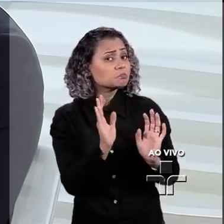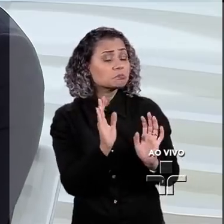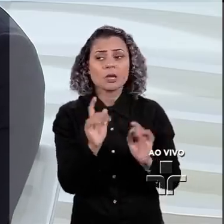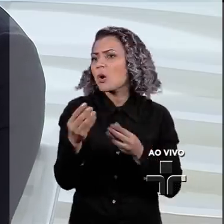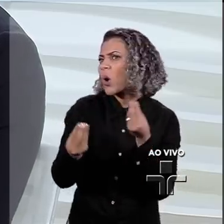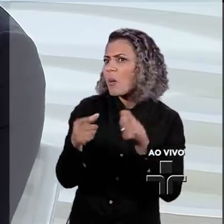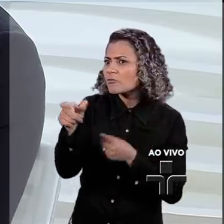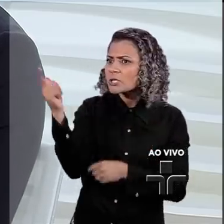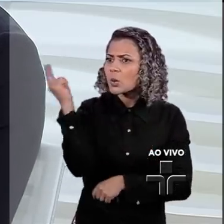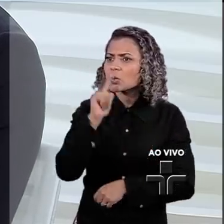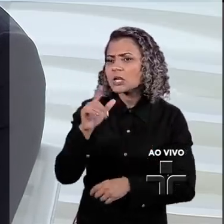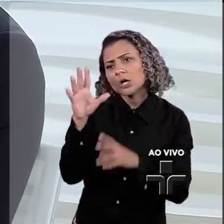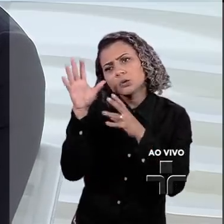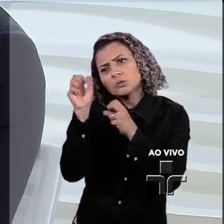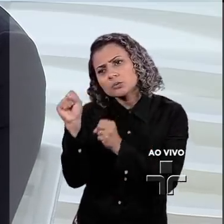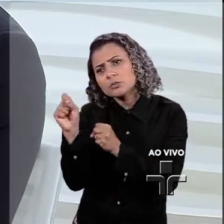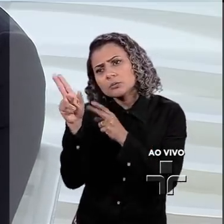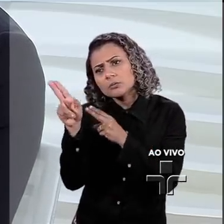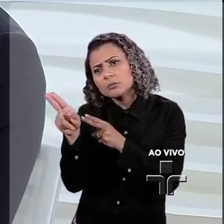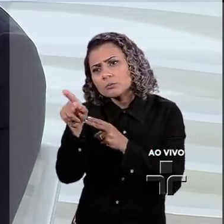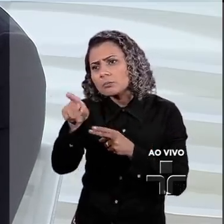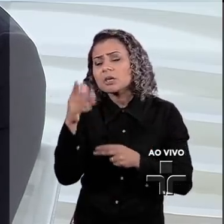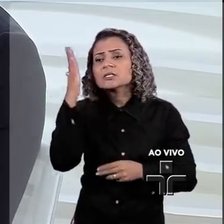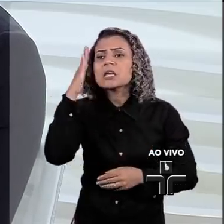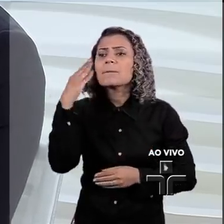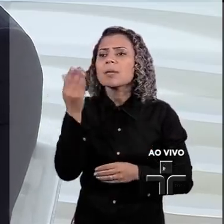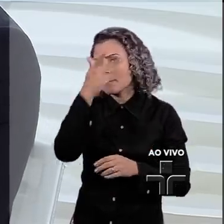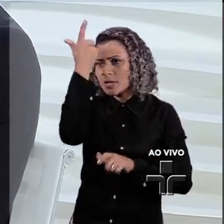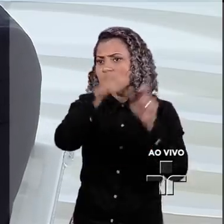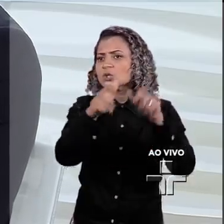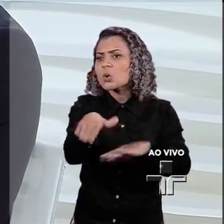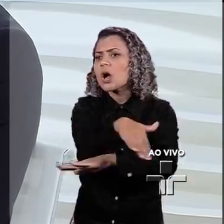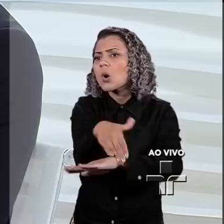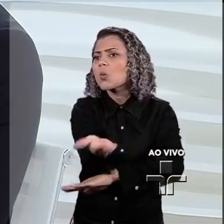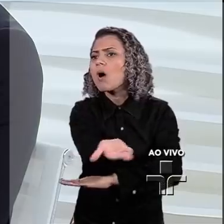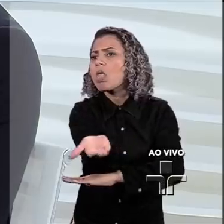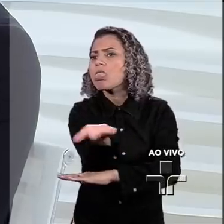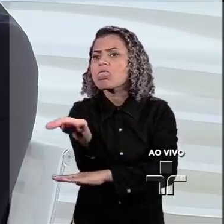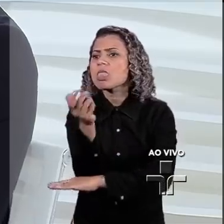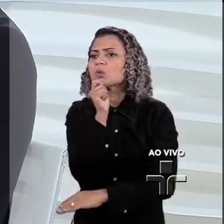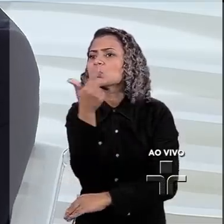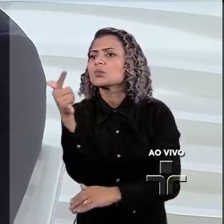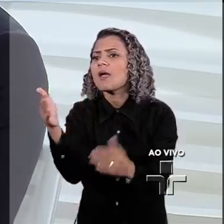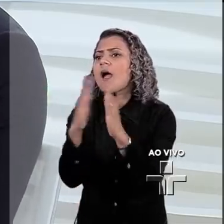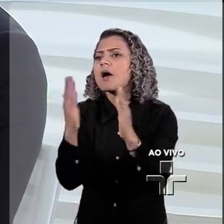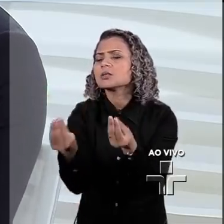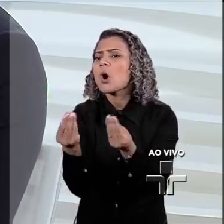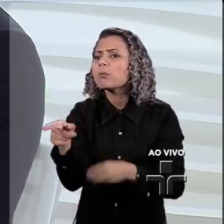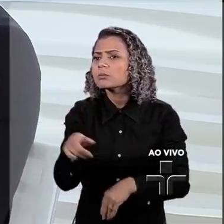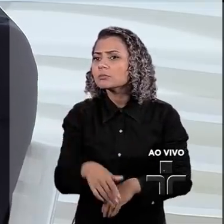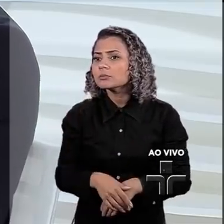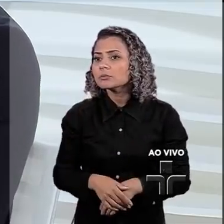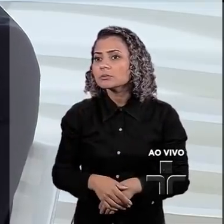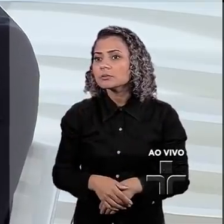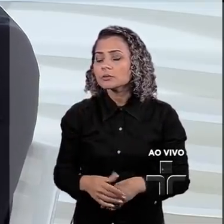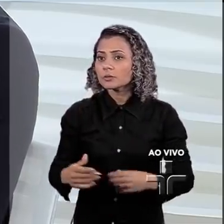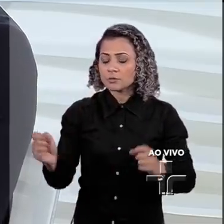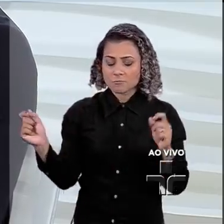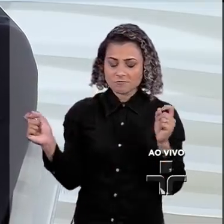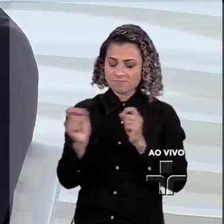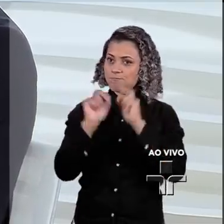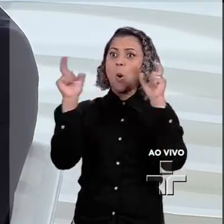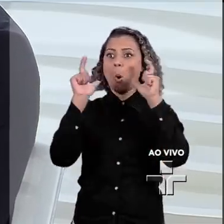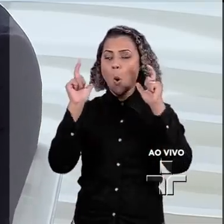você consegue dormir se as pessoas estão lá fora e que não tem onde morar? E aí eu vi que aquilo tirava o sono dele. Eu vi que aquela